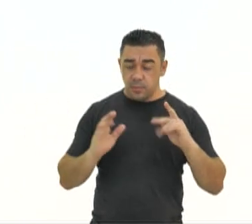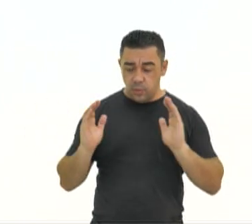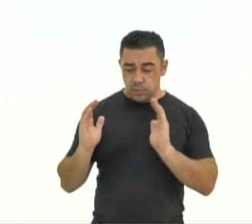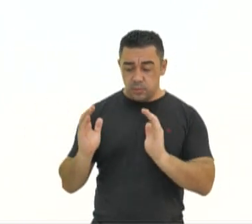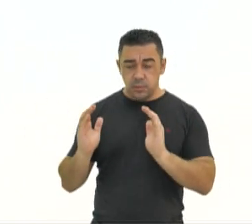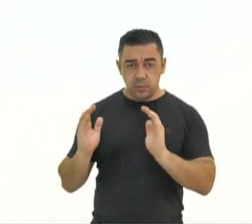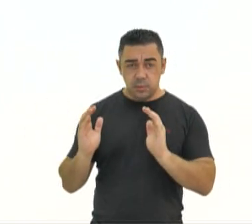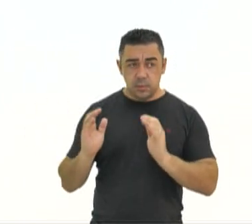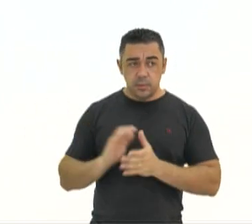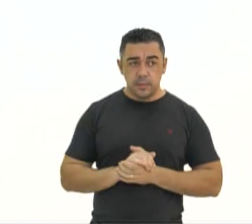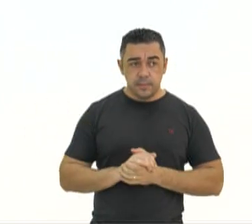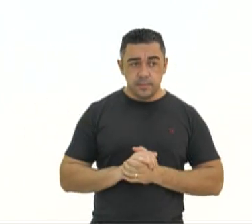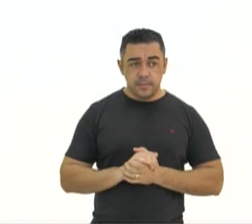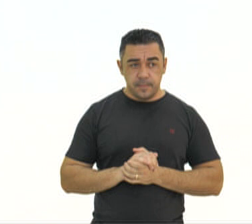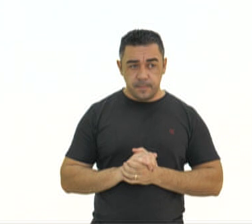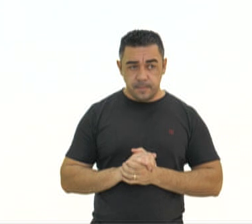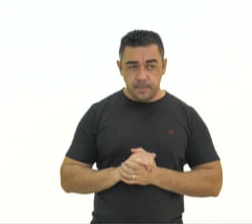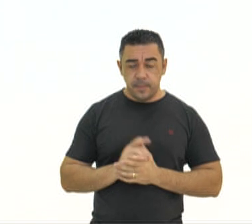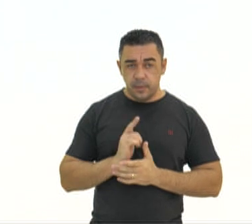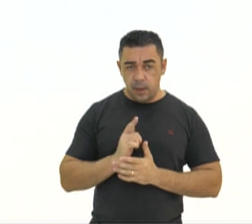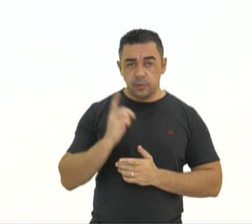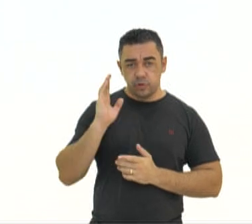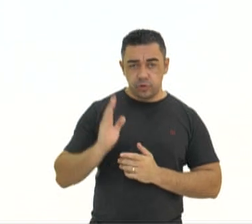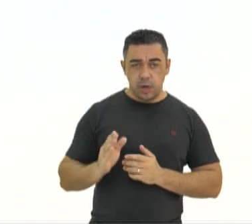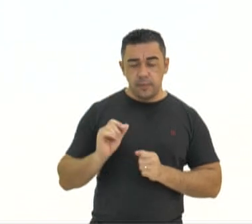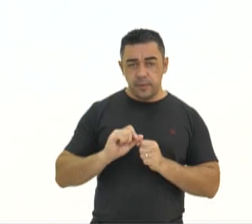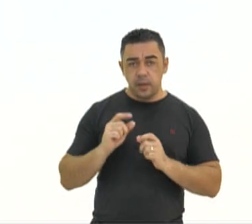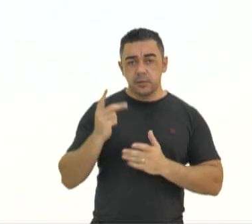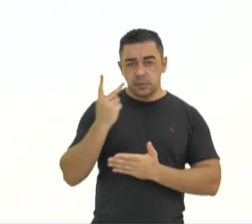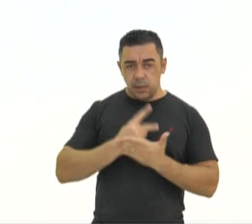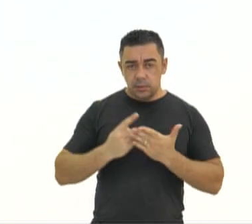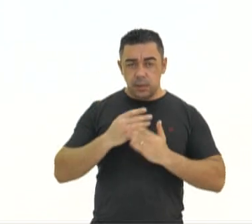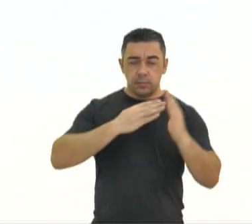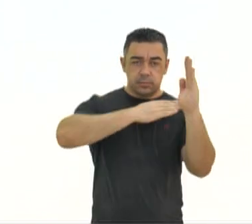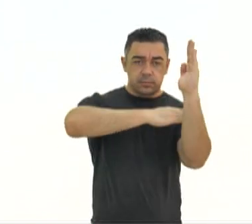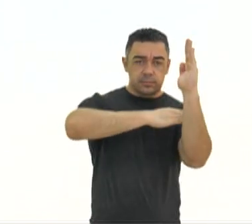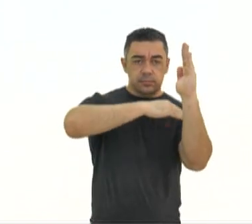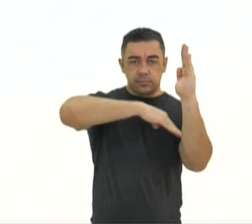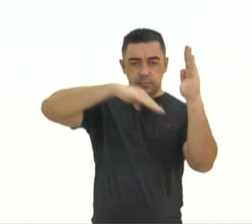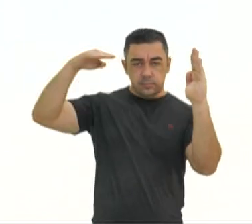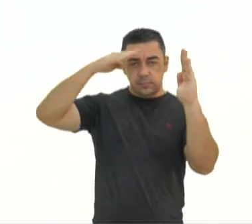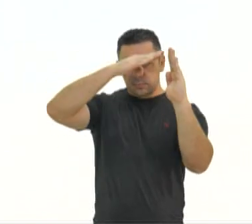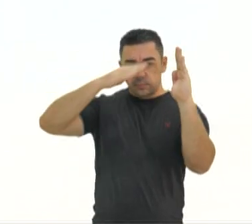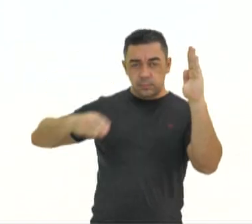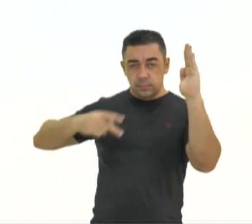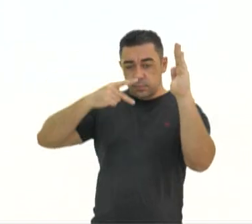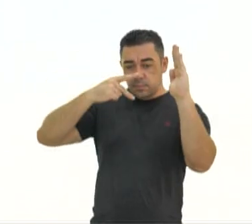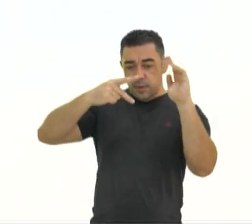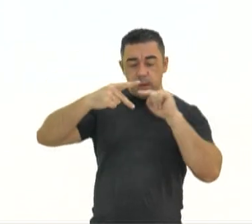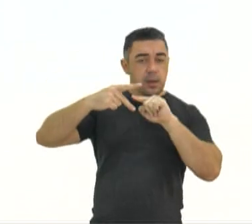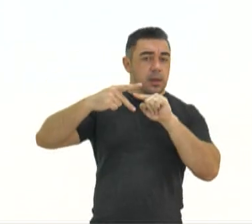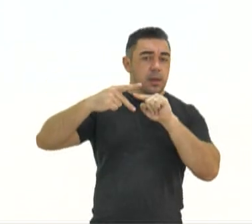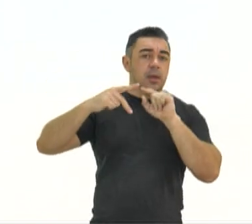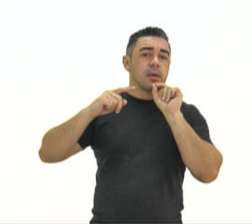sistema? Então nós temos aqui, né, as nossas duas retas novamente, o ponto P, e esse ponto P, ele é a solução do